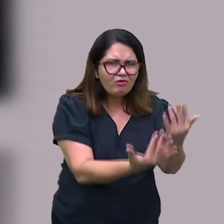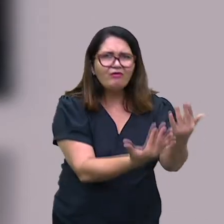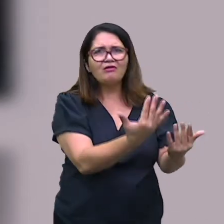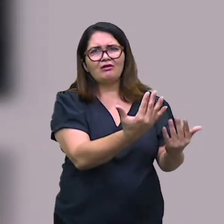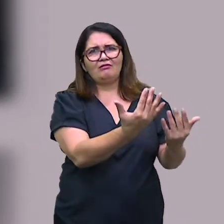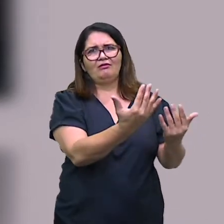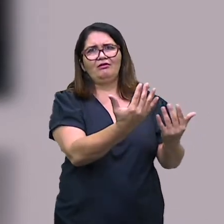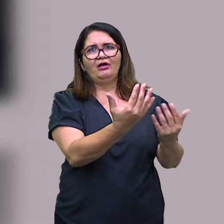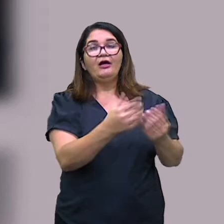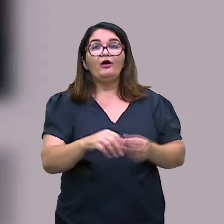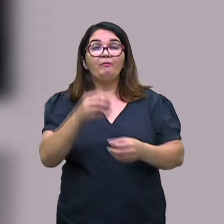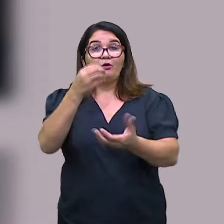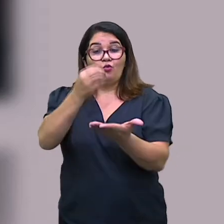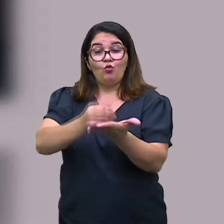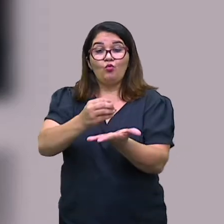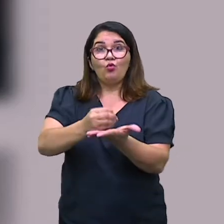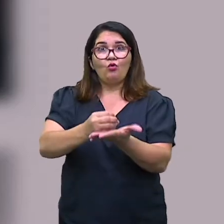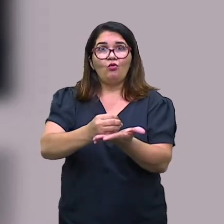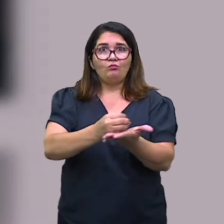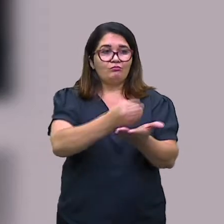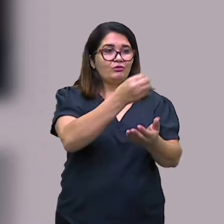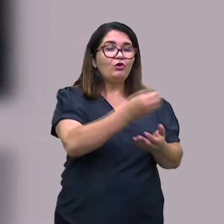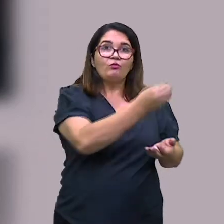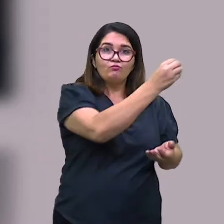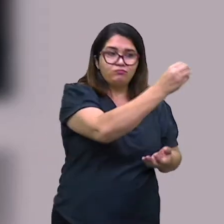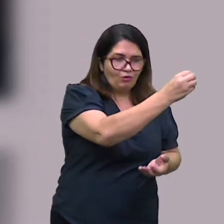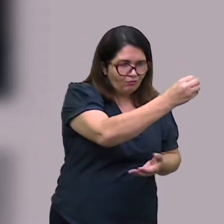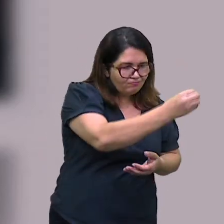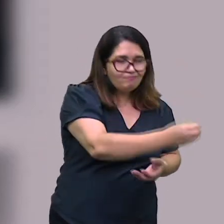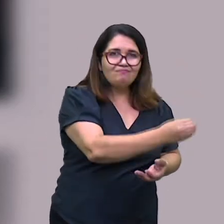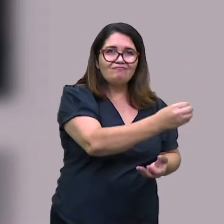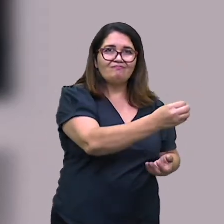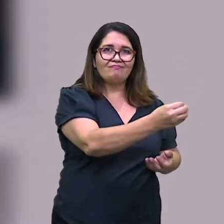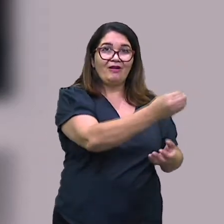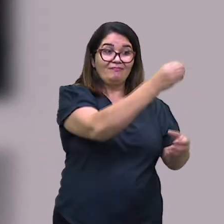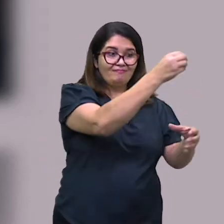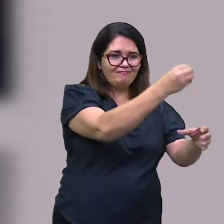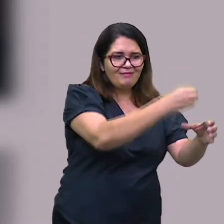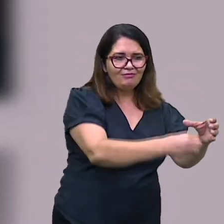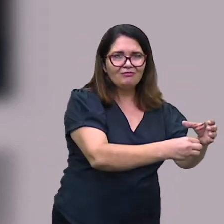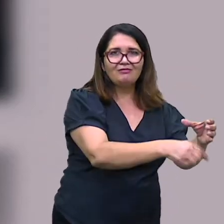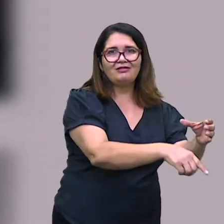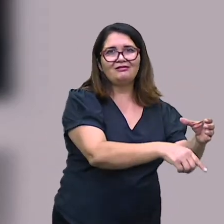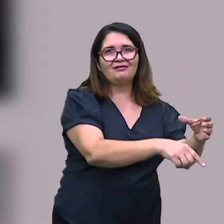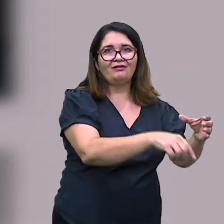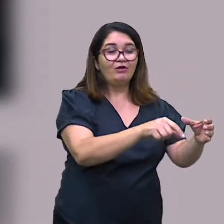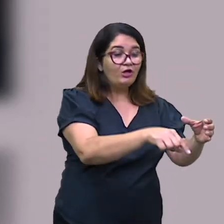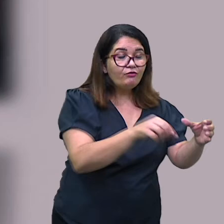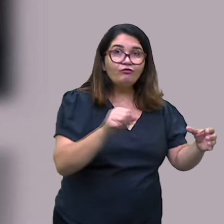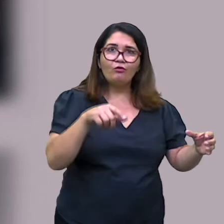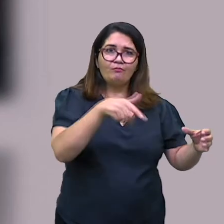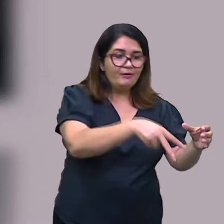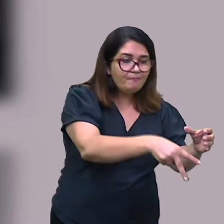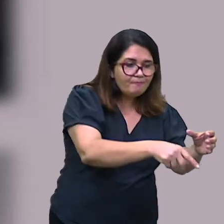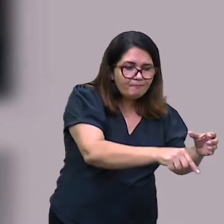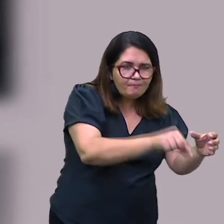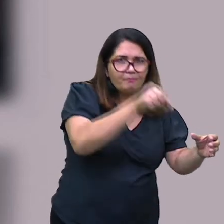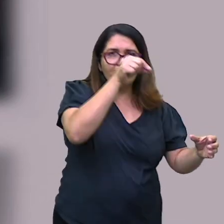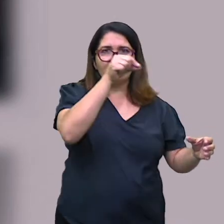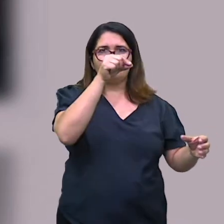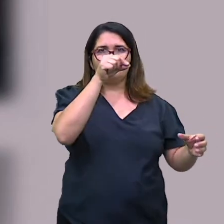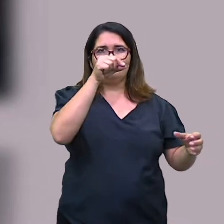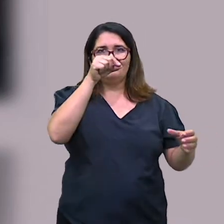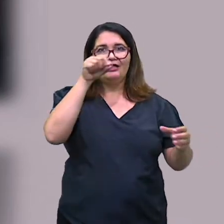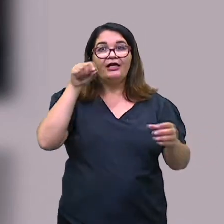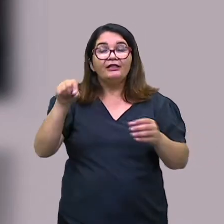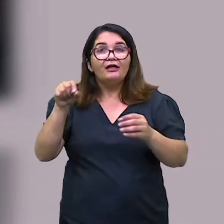mãos e vai me queimar. Muitas vezes isso acontece quando a gente está lá ajudando a mãe na cozinha, não é mesmo? Que esquece a